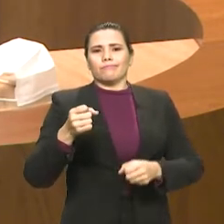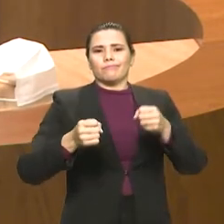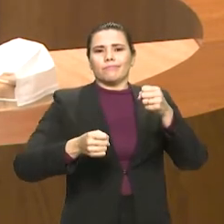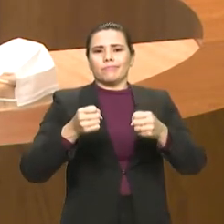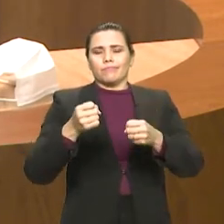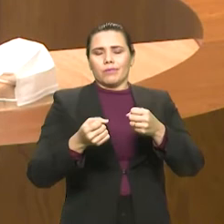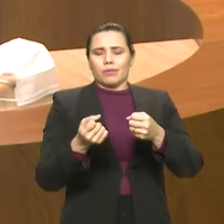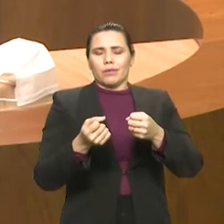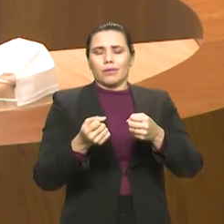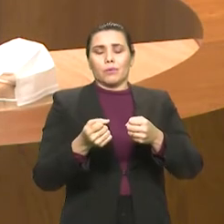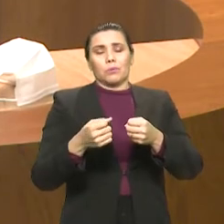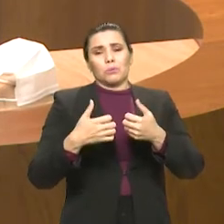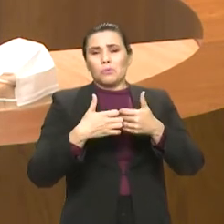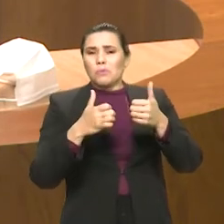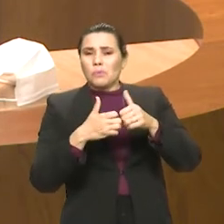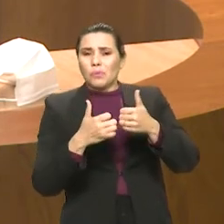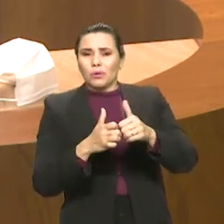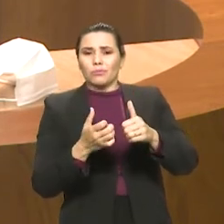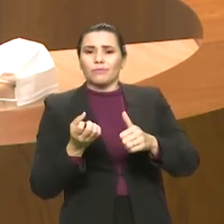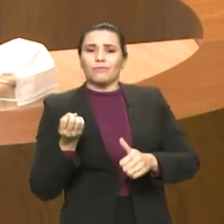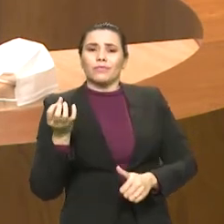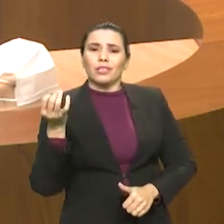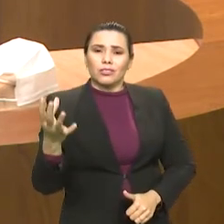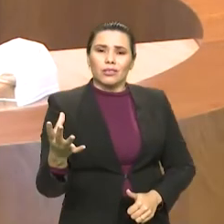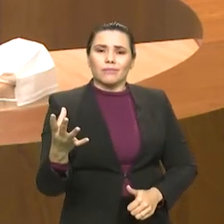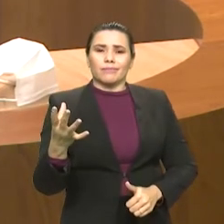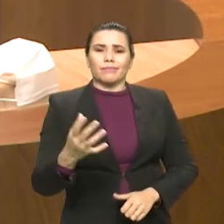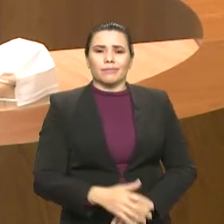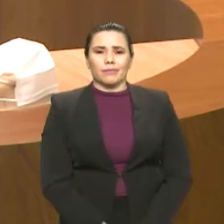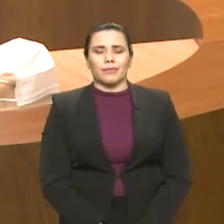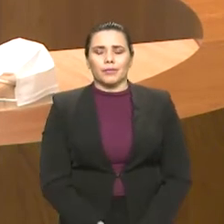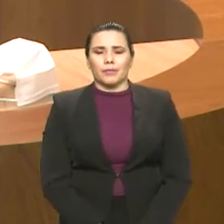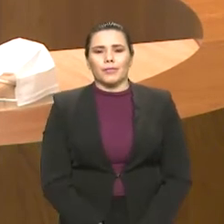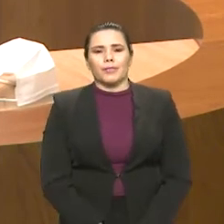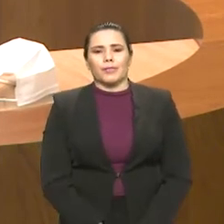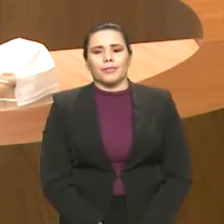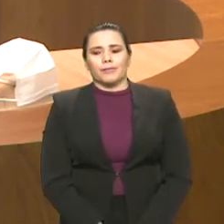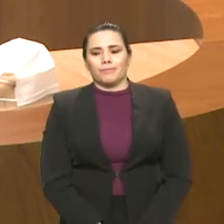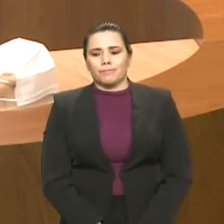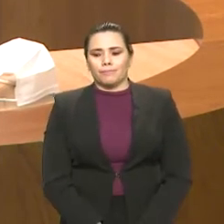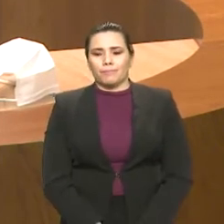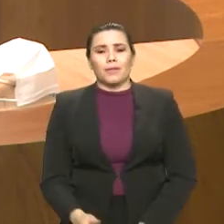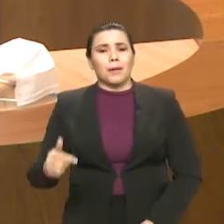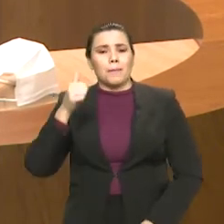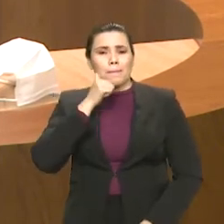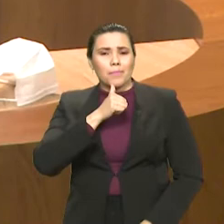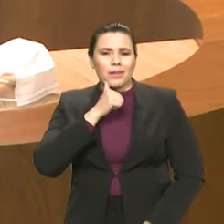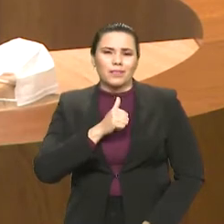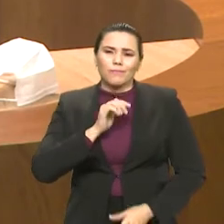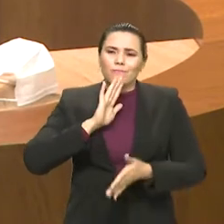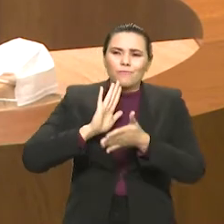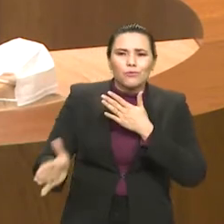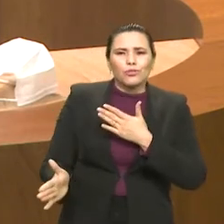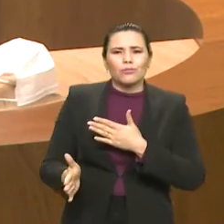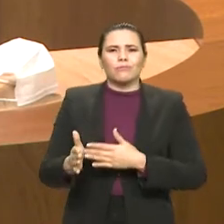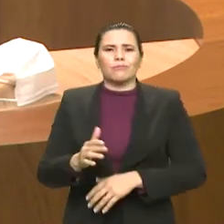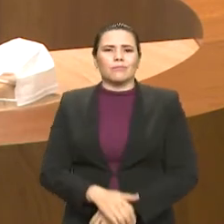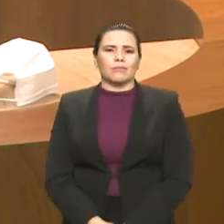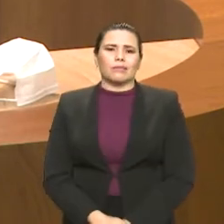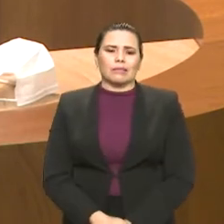Então, aquelas mulheres acuadas, entrincheiradas e fugitivas da guerra insana,